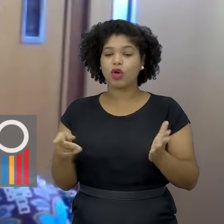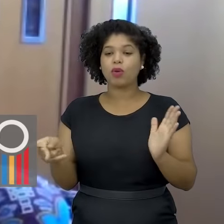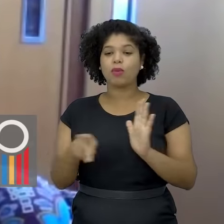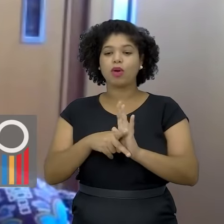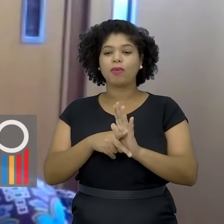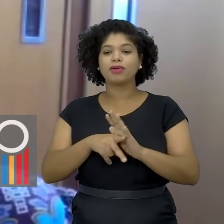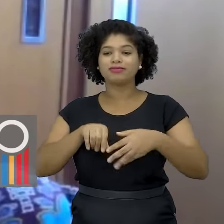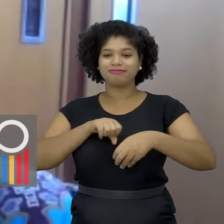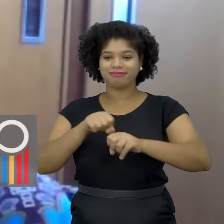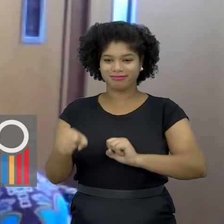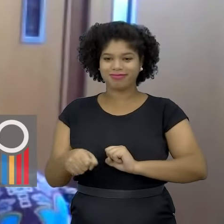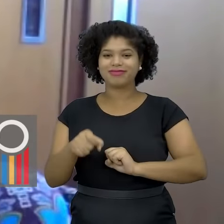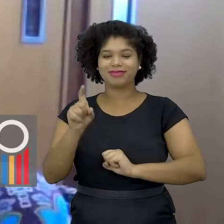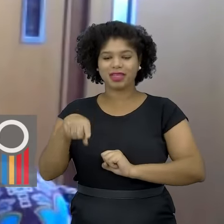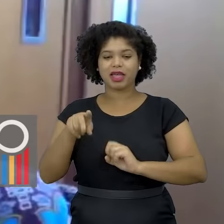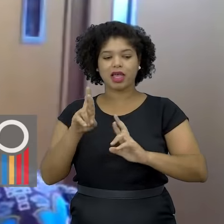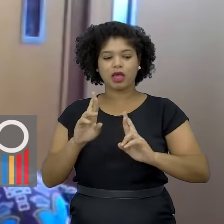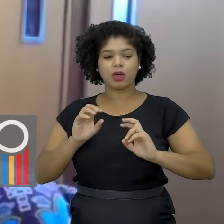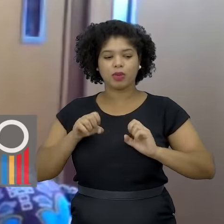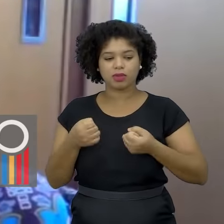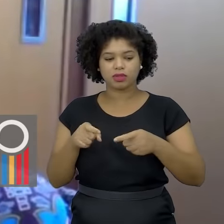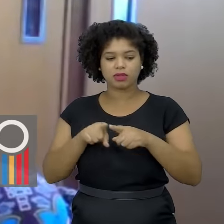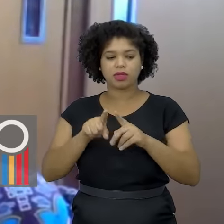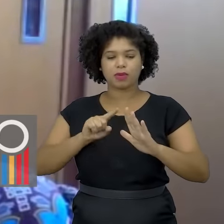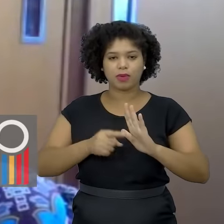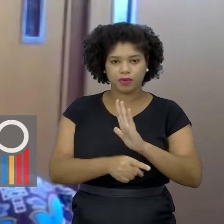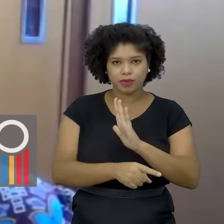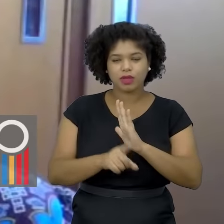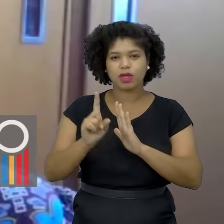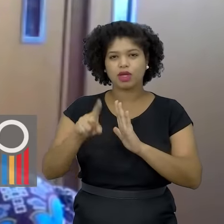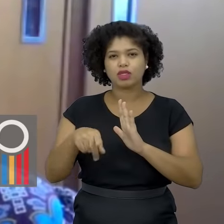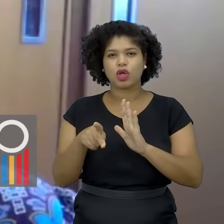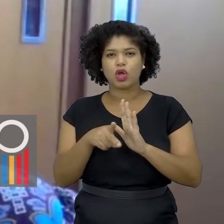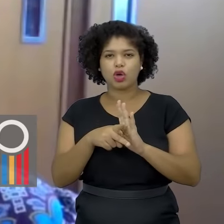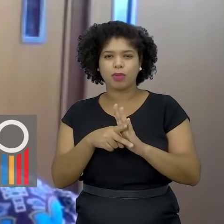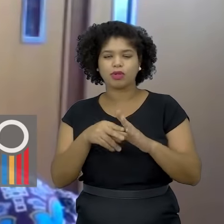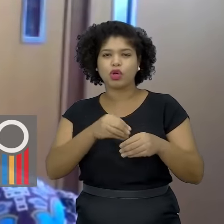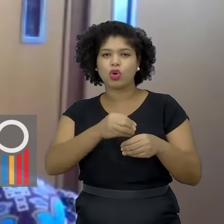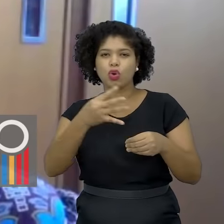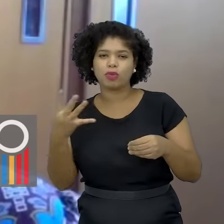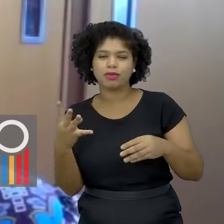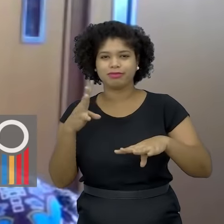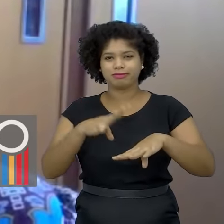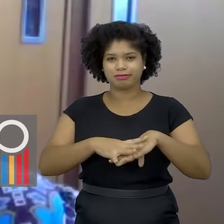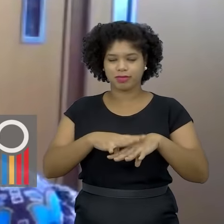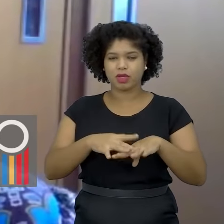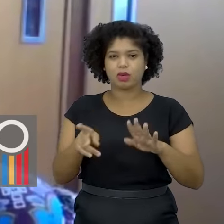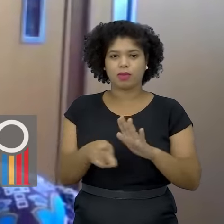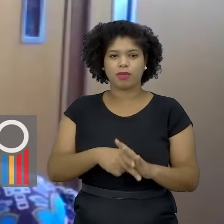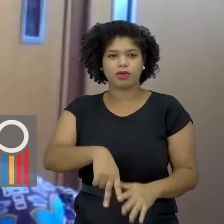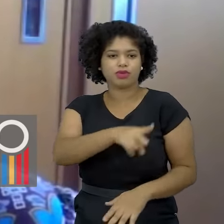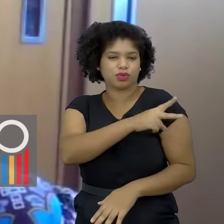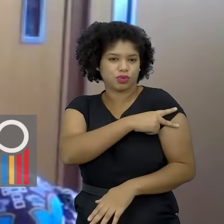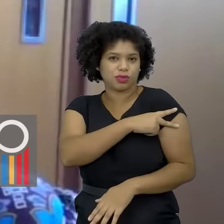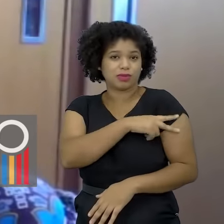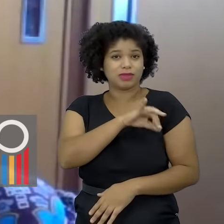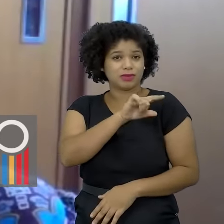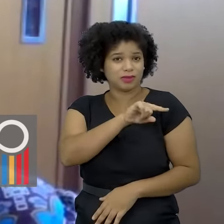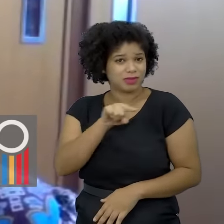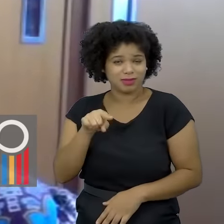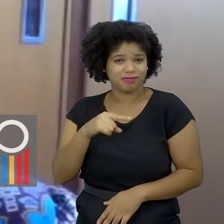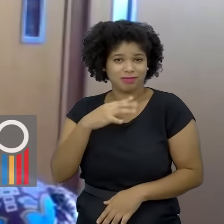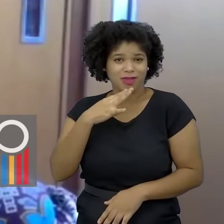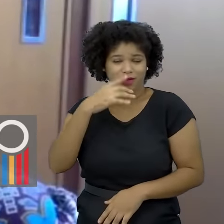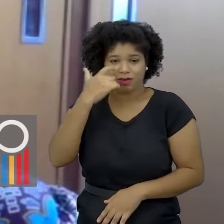formação da recuperação e aprofundamento, né, do componente de matemática do segundo ano. Para quem não me conhece,